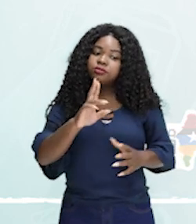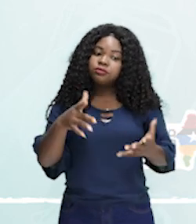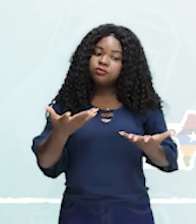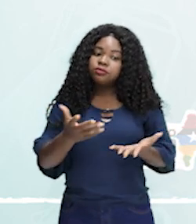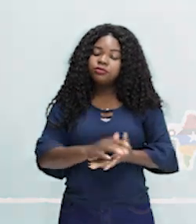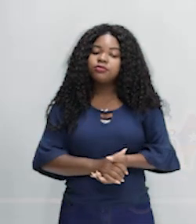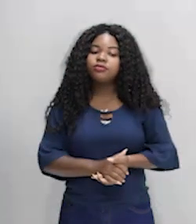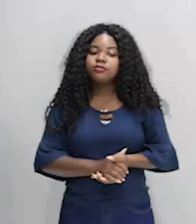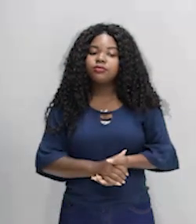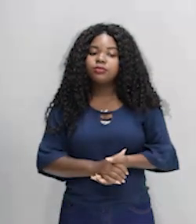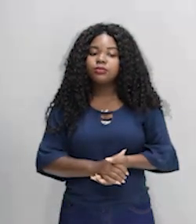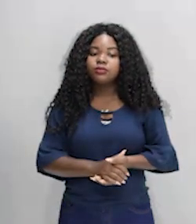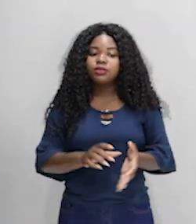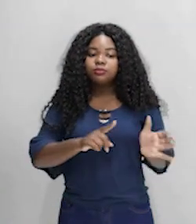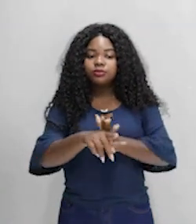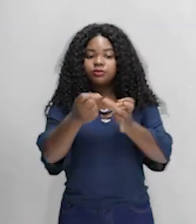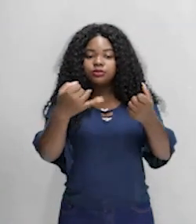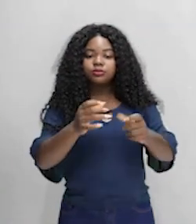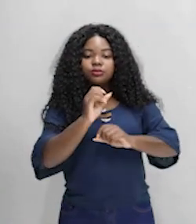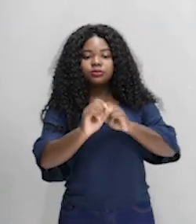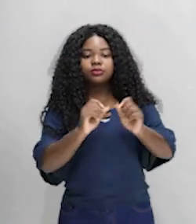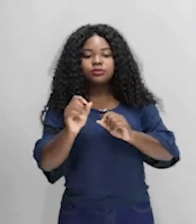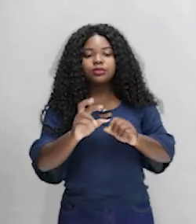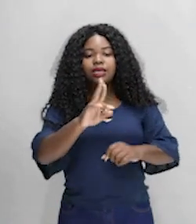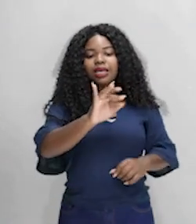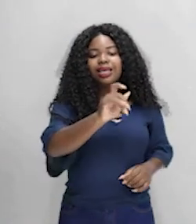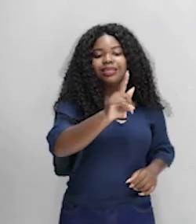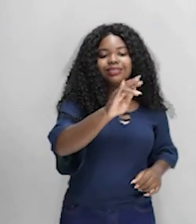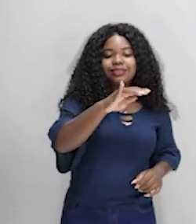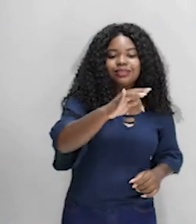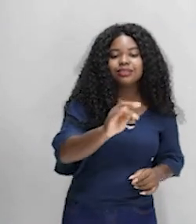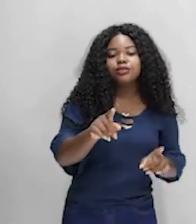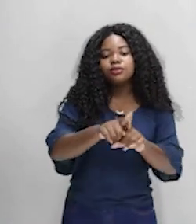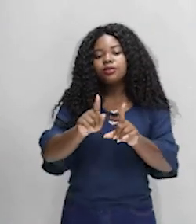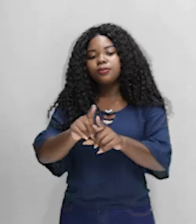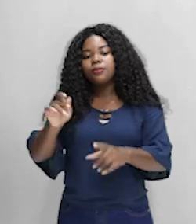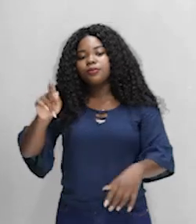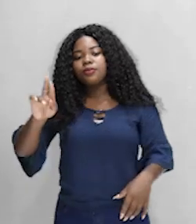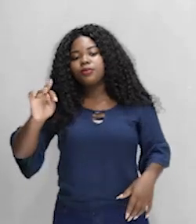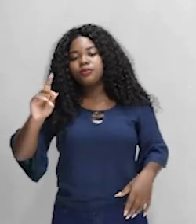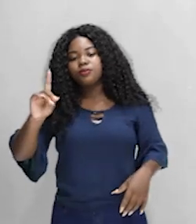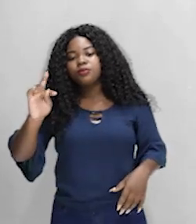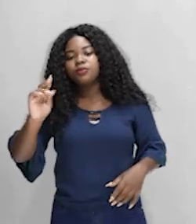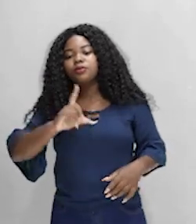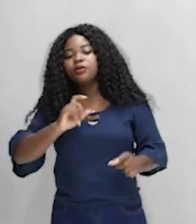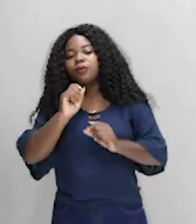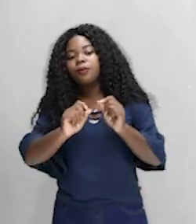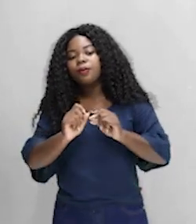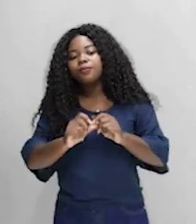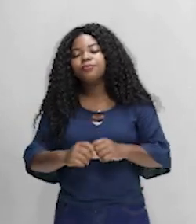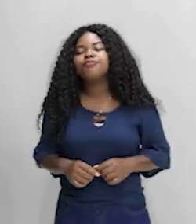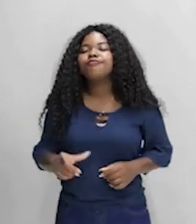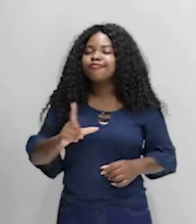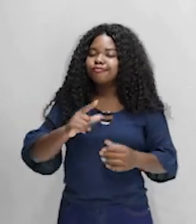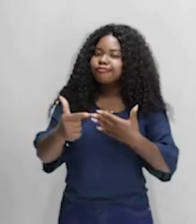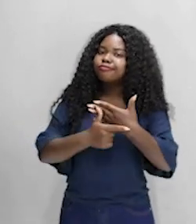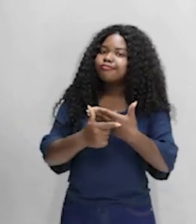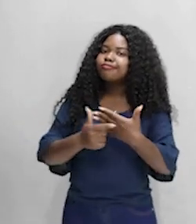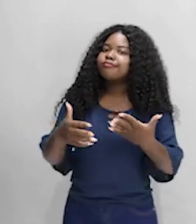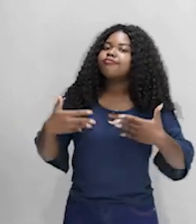resposta. Ó. Os reagentes e produtos pertencem, respectivamente, às funções. Então,